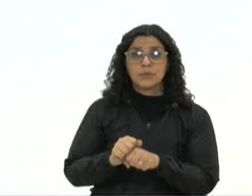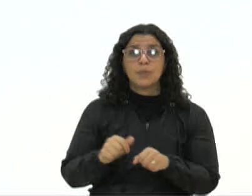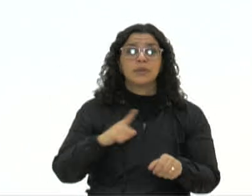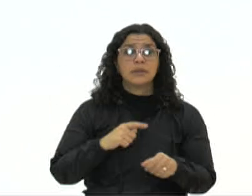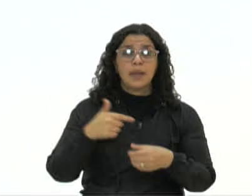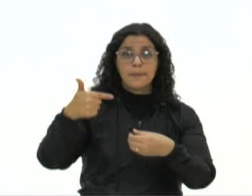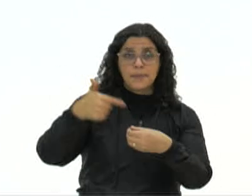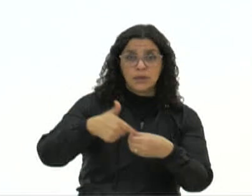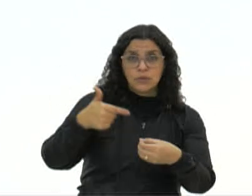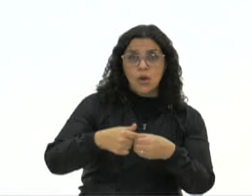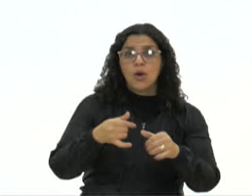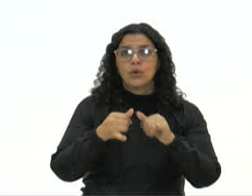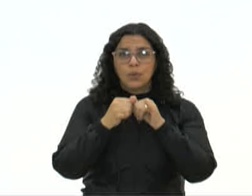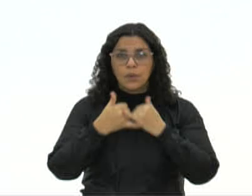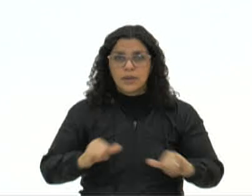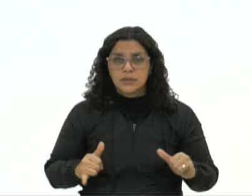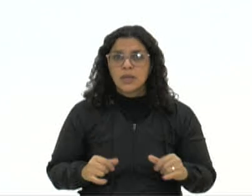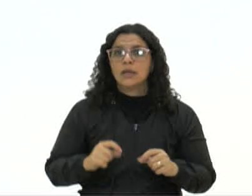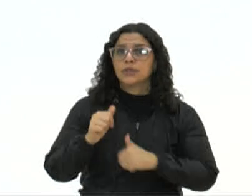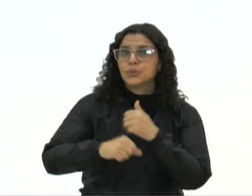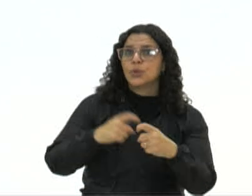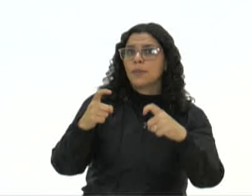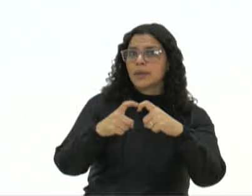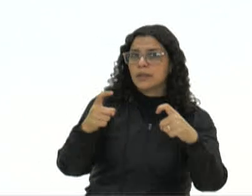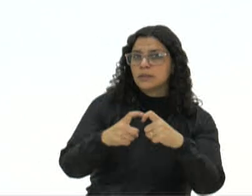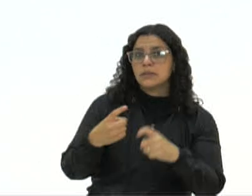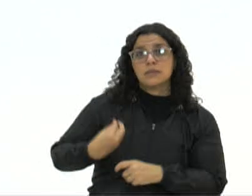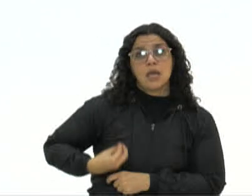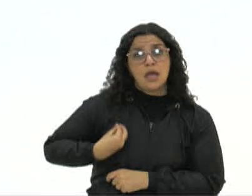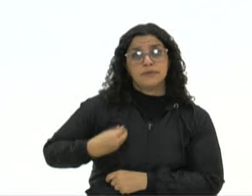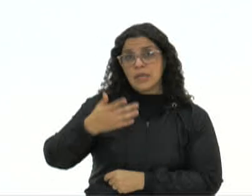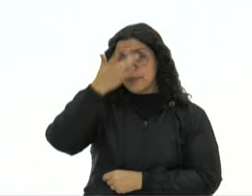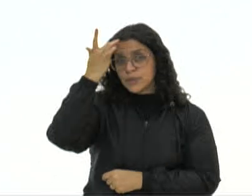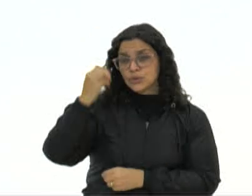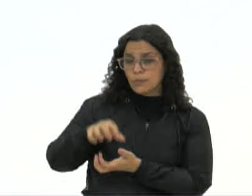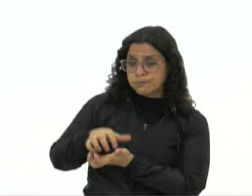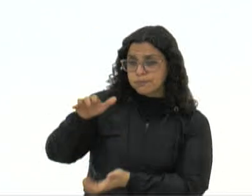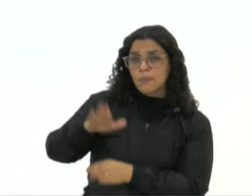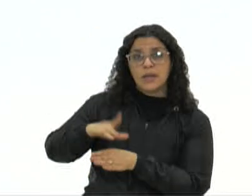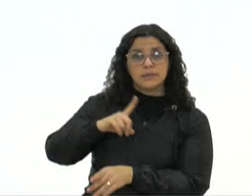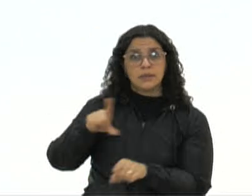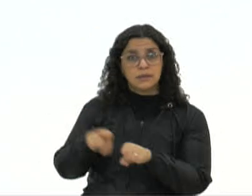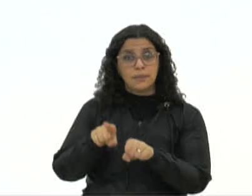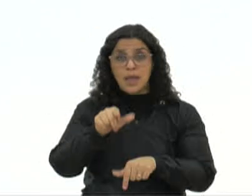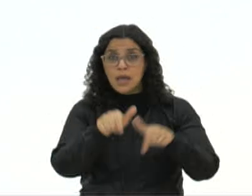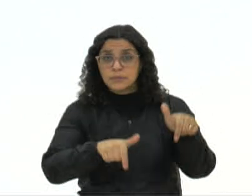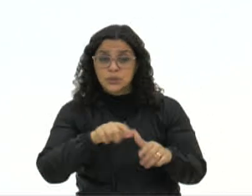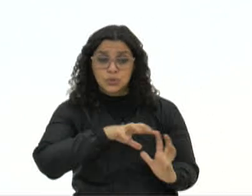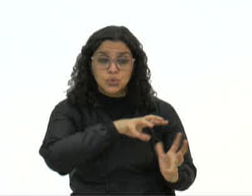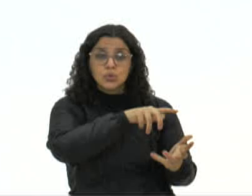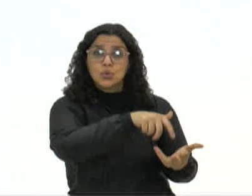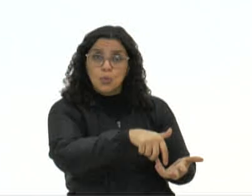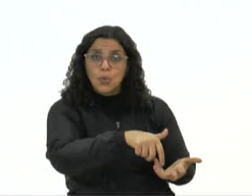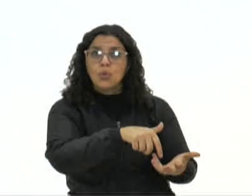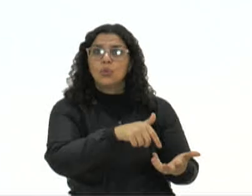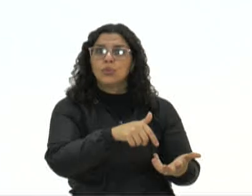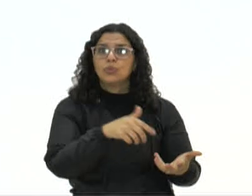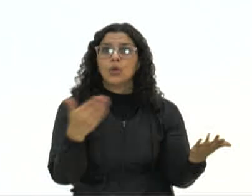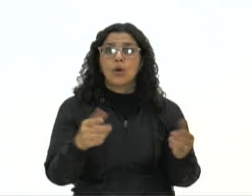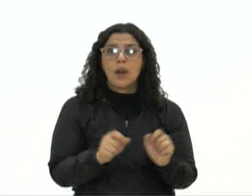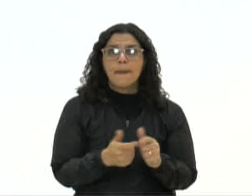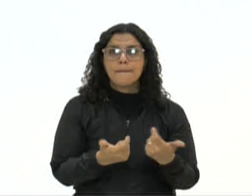e petróleo. Temos avanços na medicina, a expectativa de vida passa a aumentar, a população mundial em